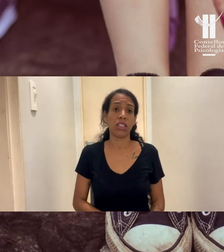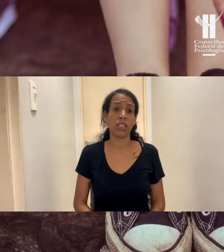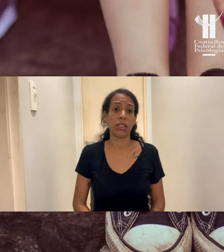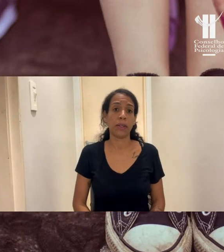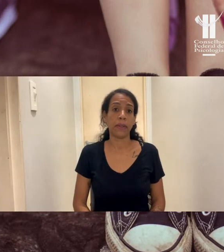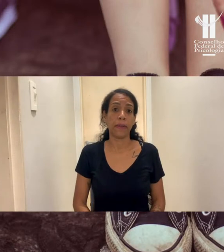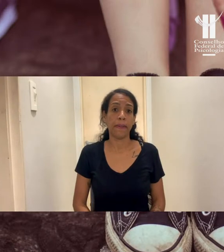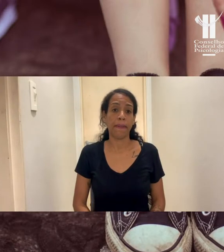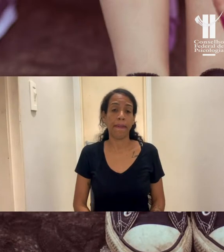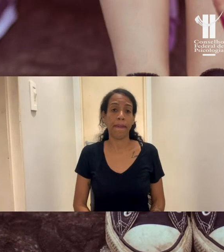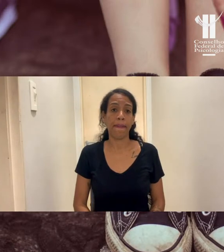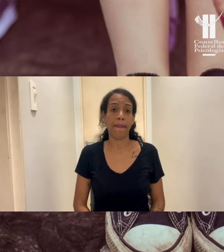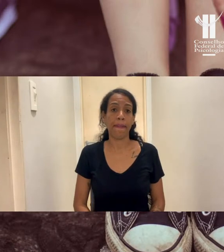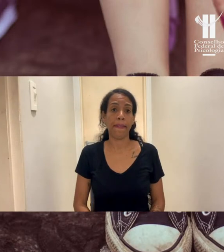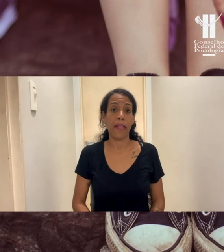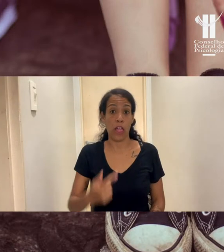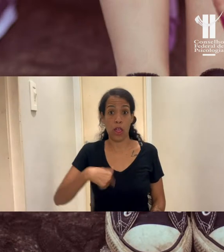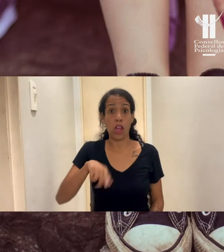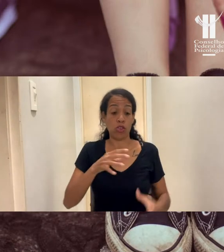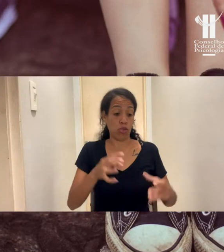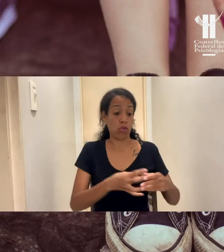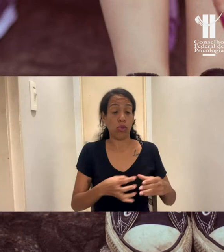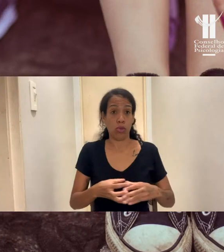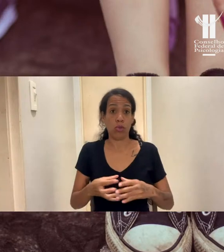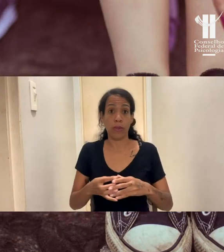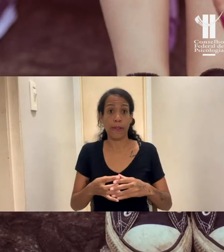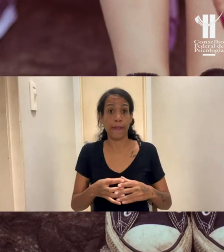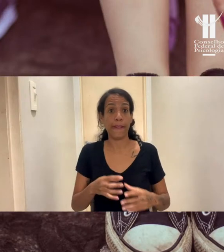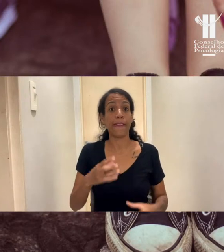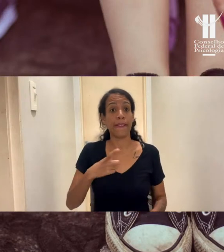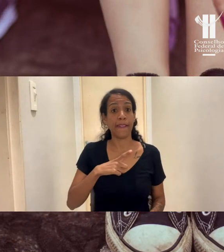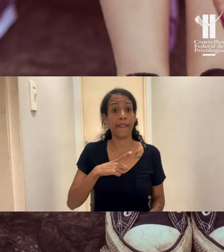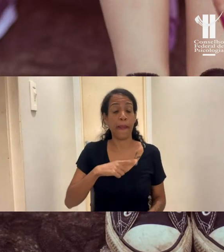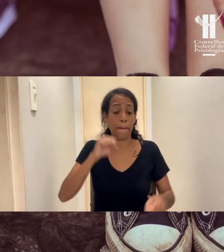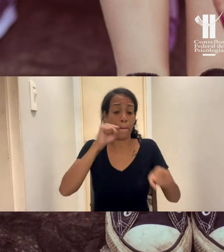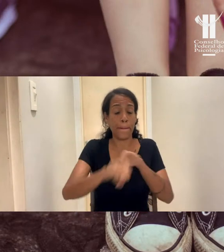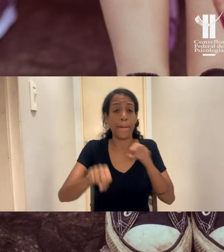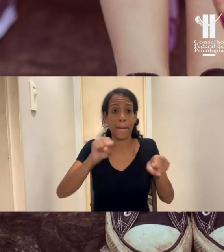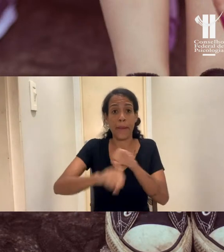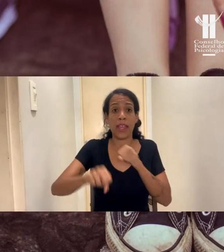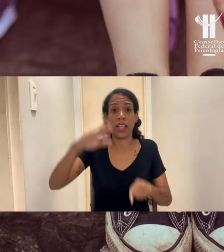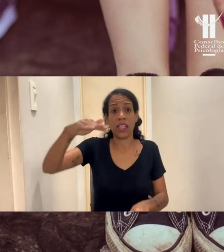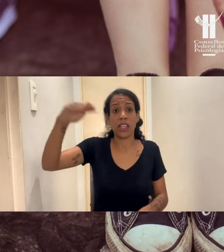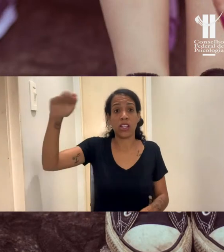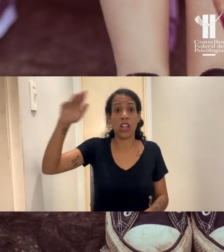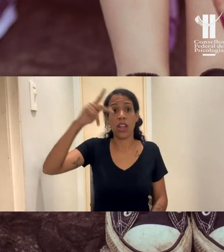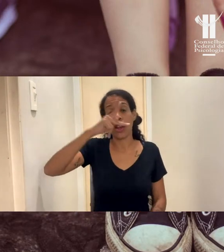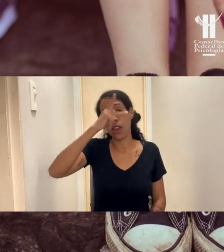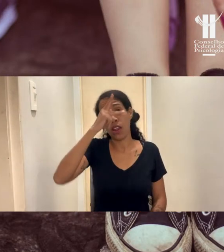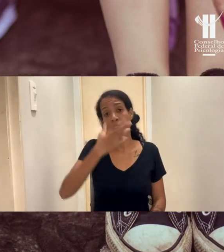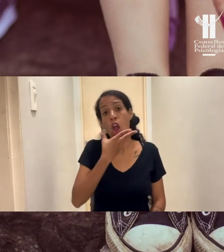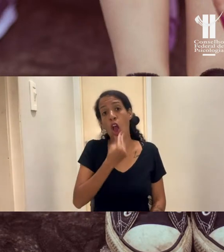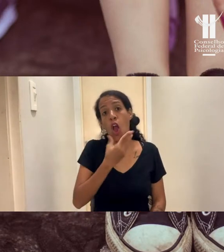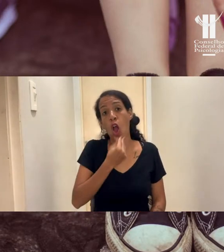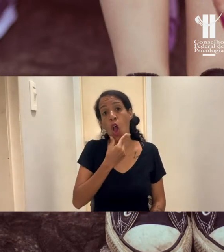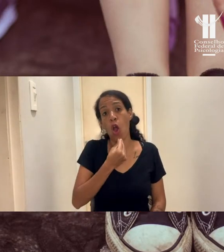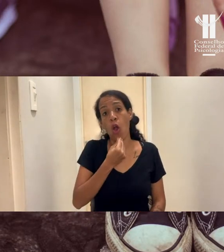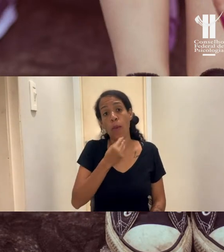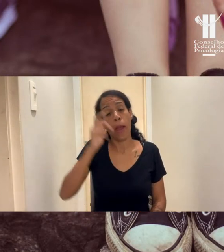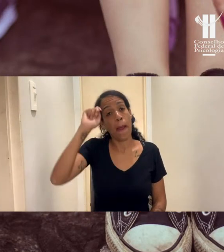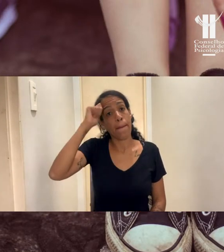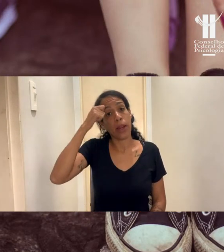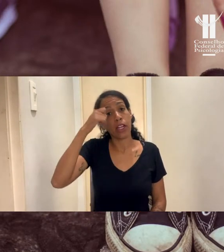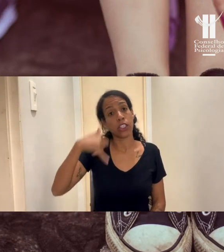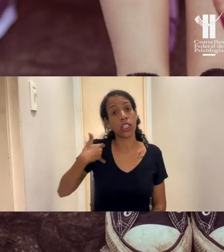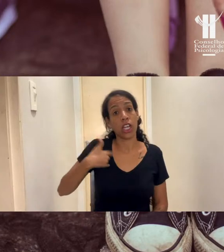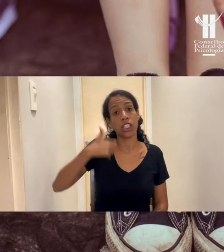de que a nossa sociedade brasileira tem assassinado os nossos jovens negros, homens, de 15 a 29